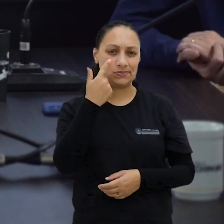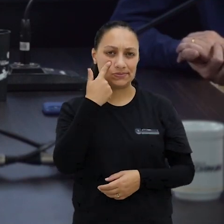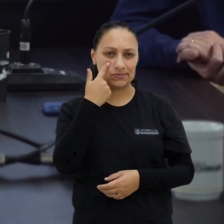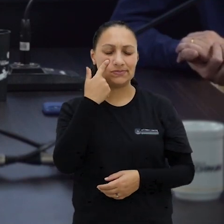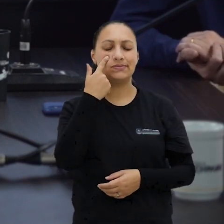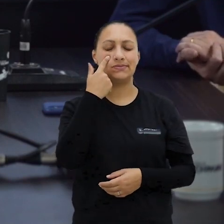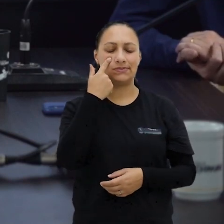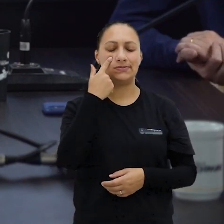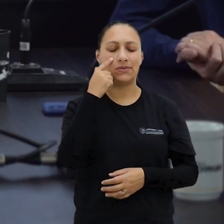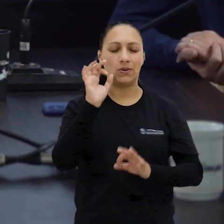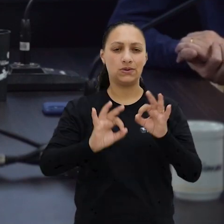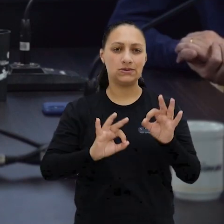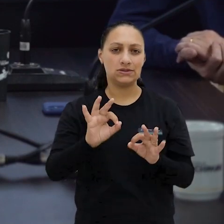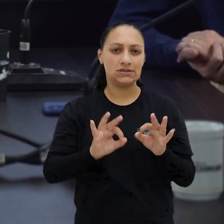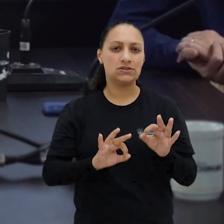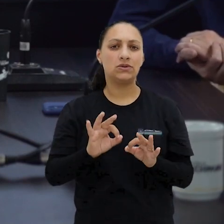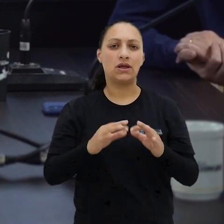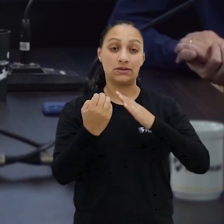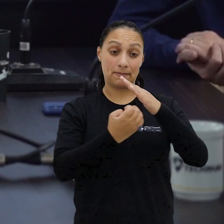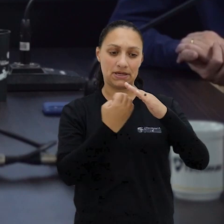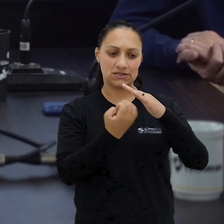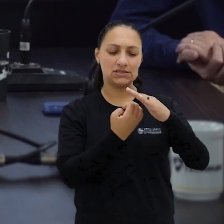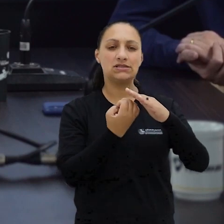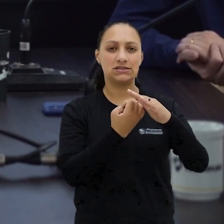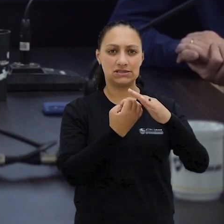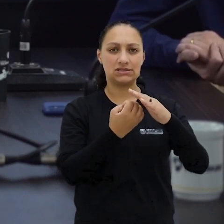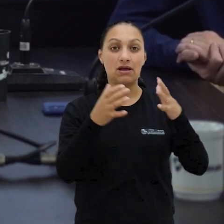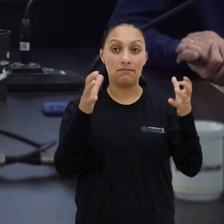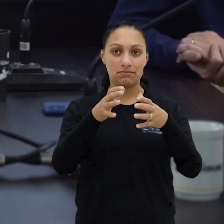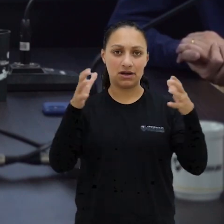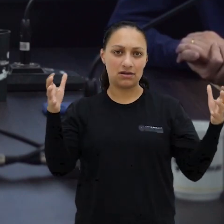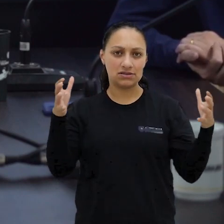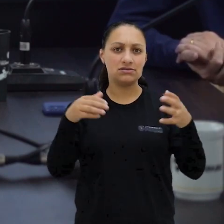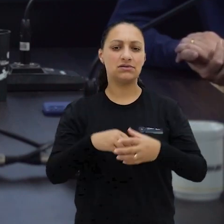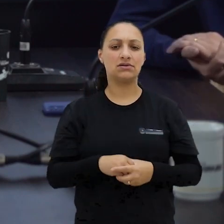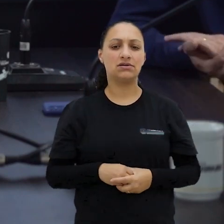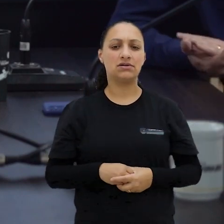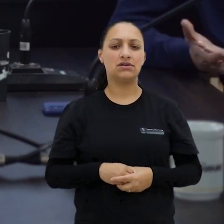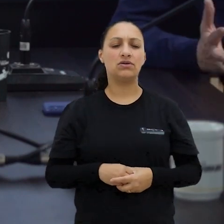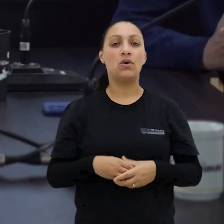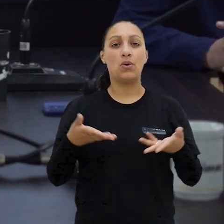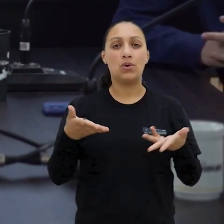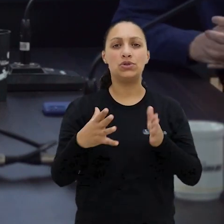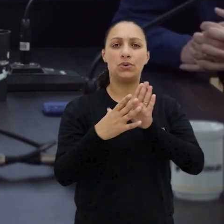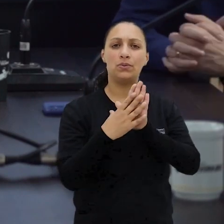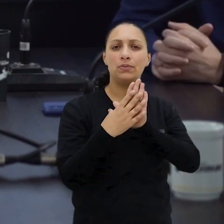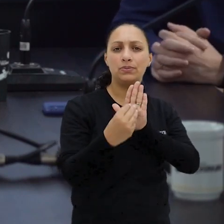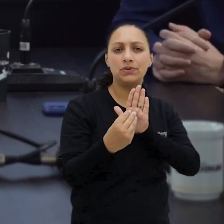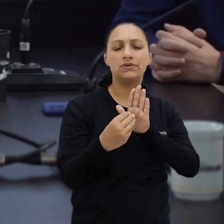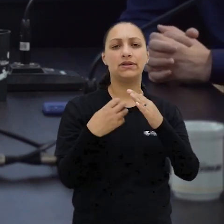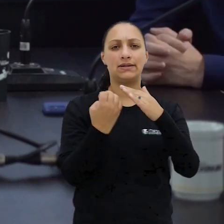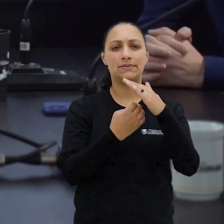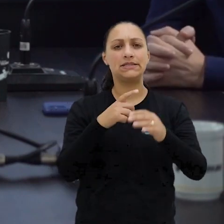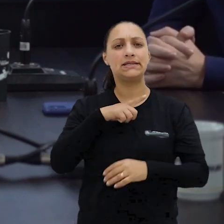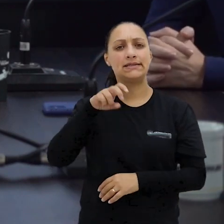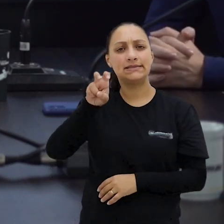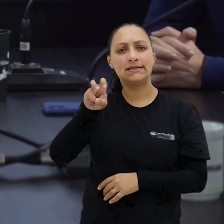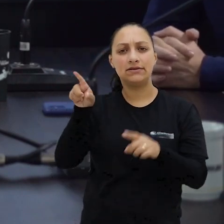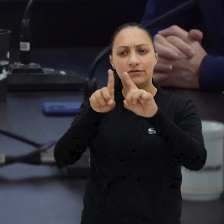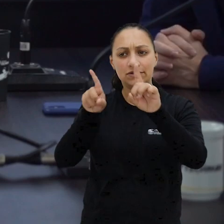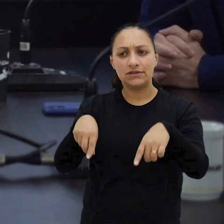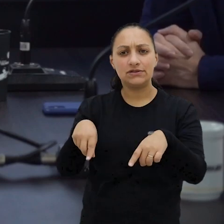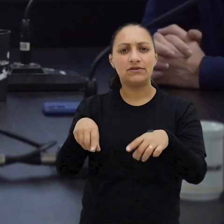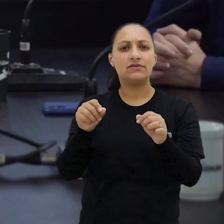né? Cultura organizacional, né? Pensando nas empresas grandes, servindo hoje de exemplo, e empresas que têm lá 5